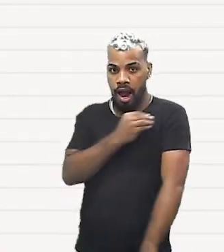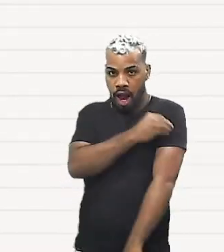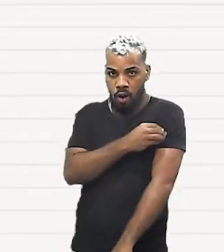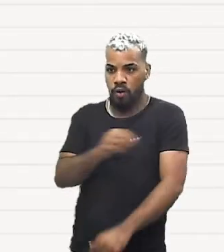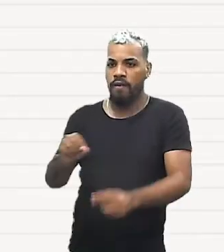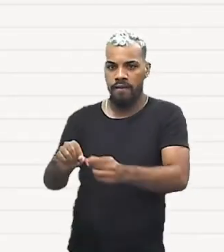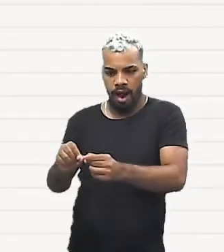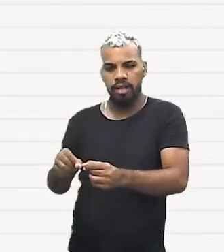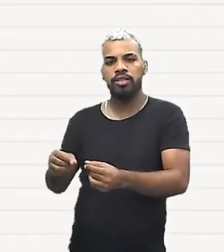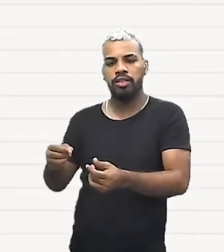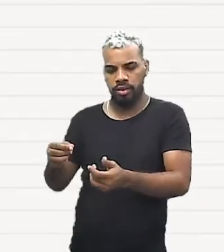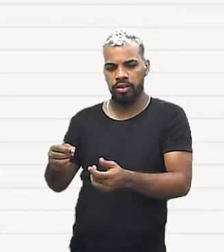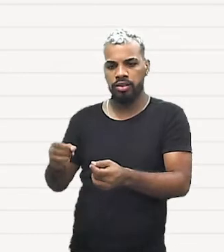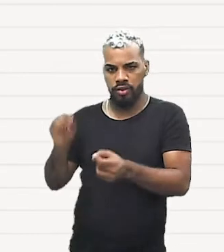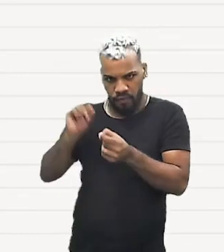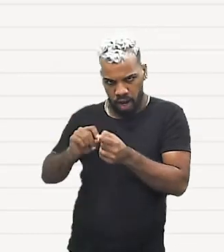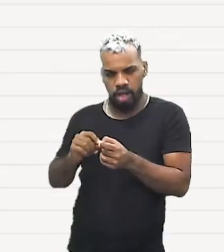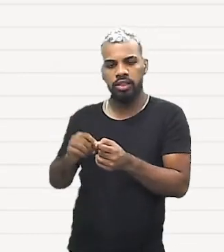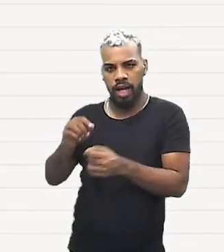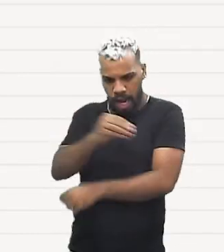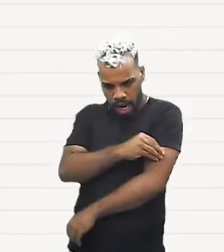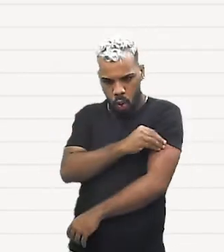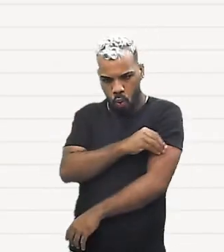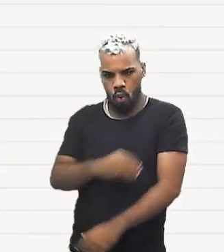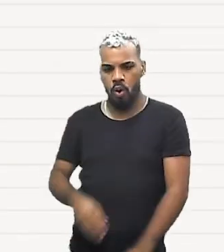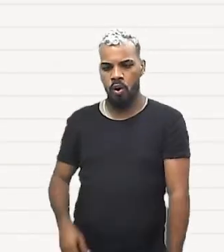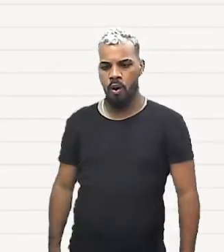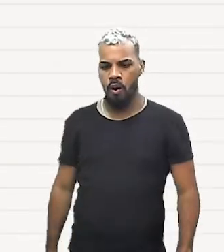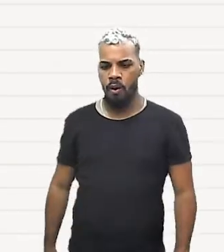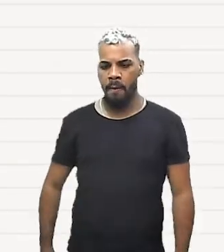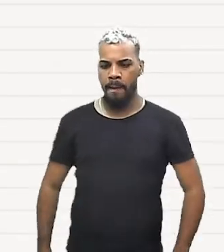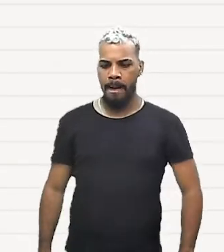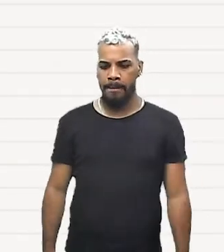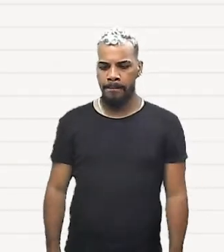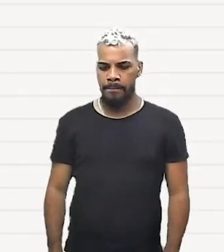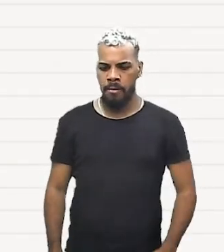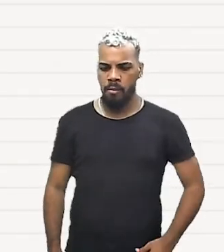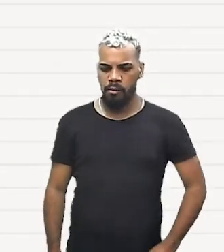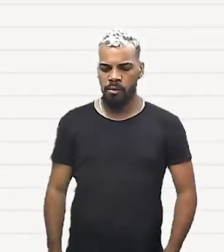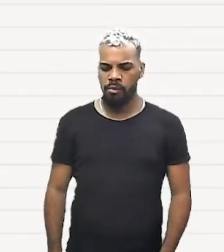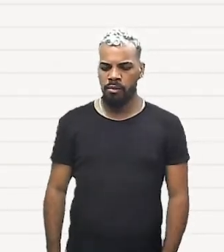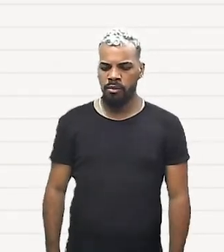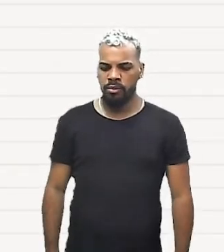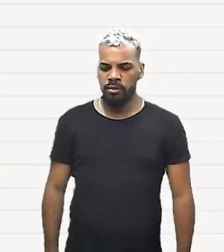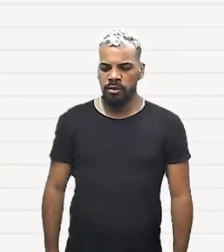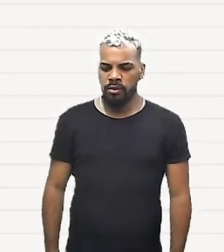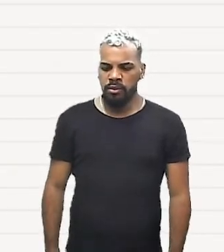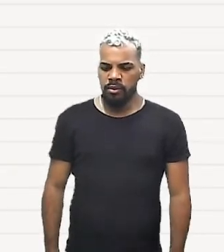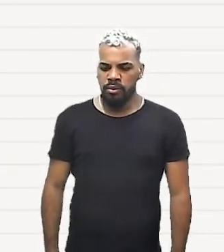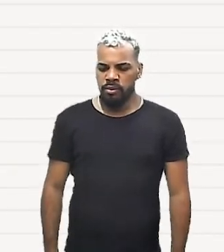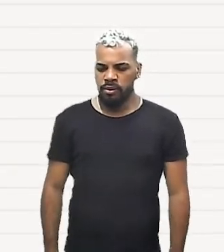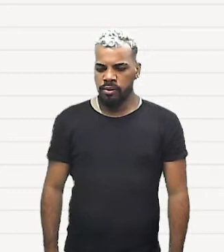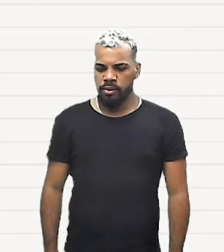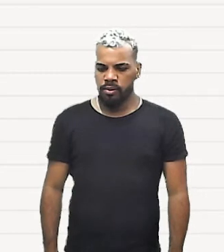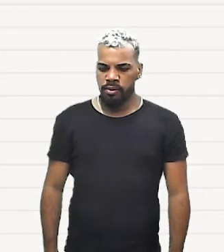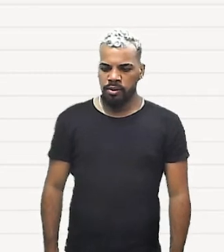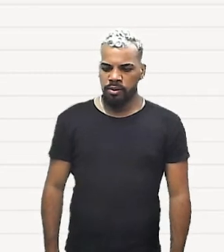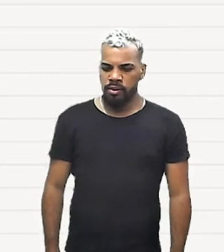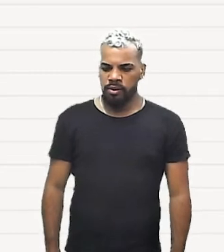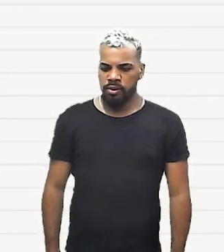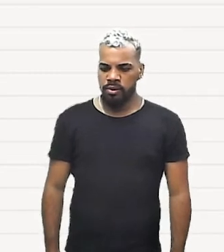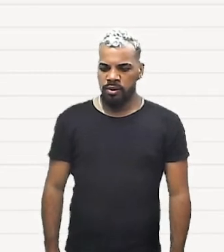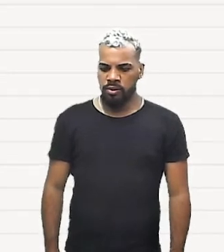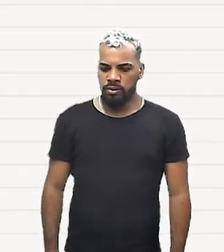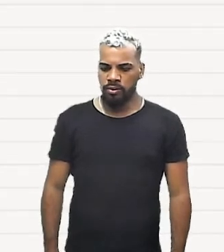ela é muito usada na produção do álcool tá aqui como ela é usada na produção do álcool